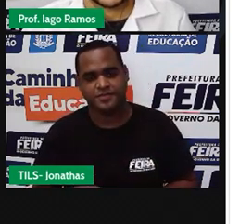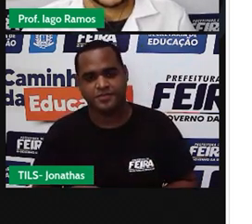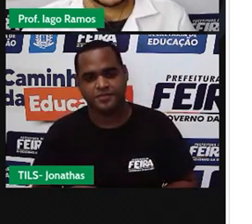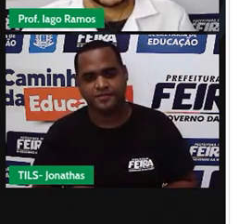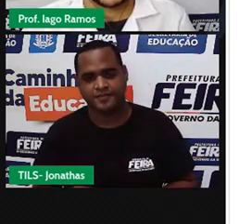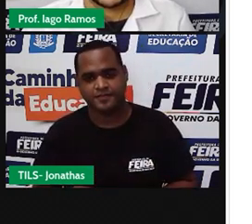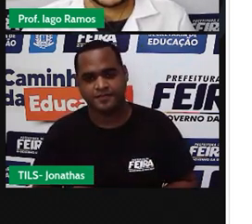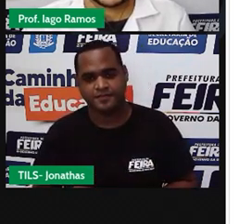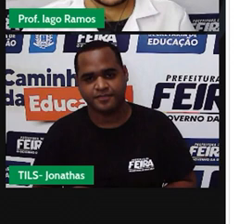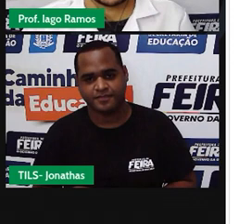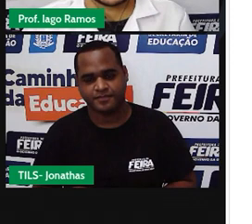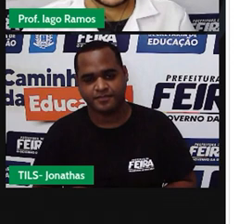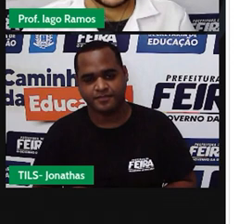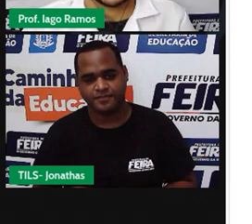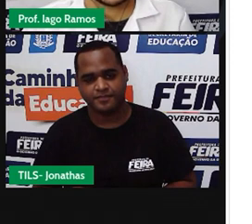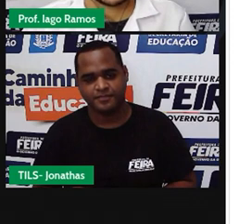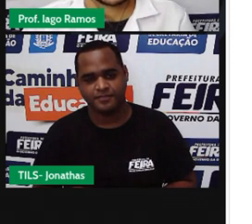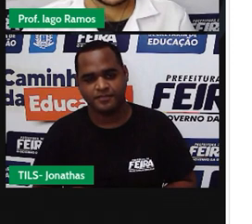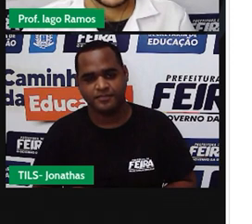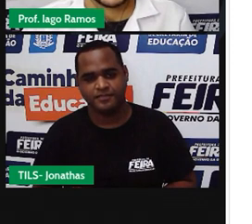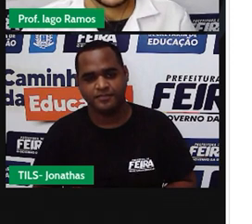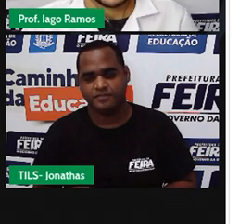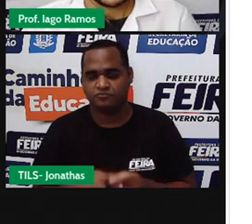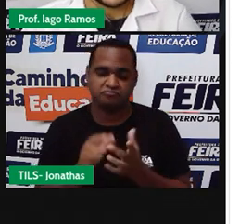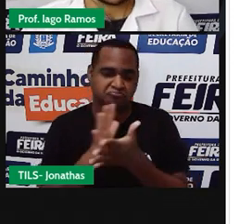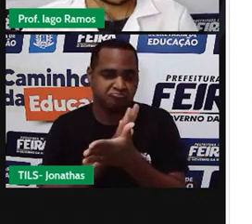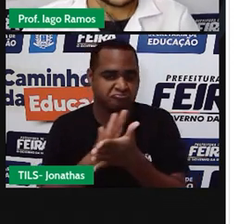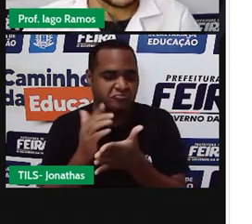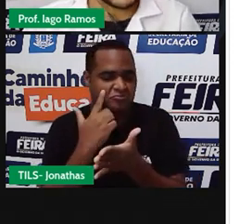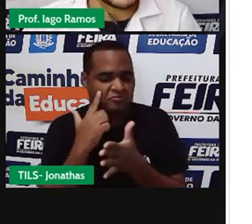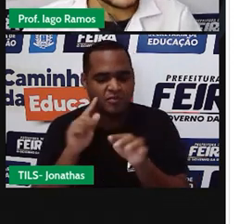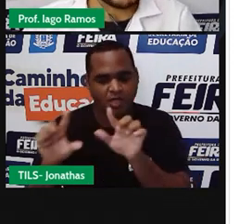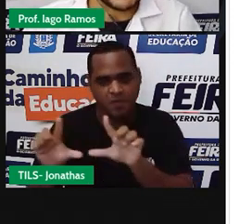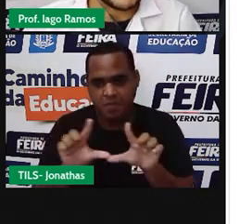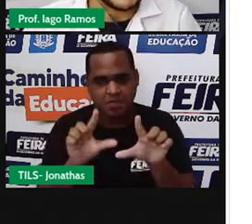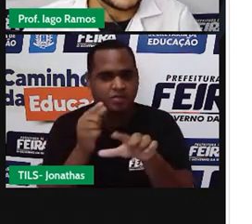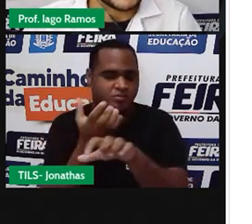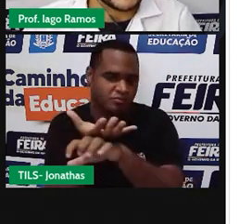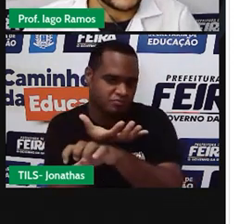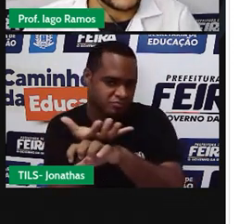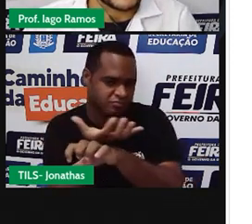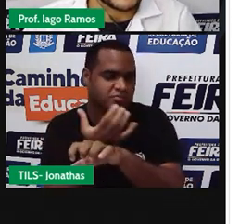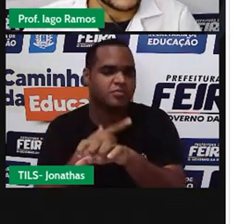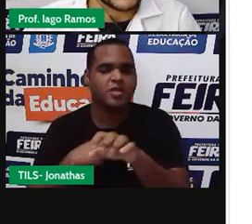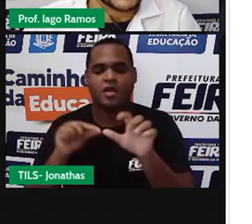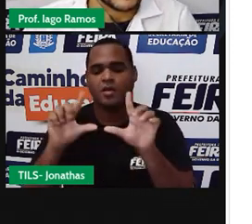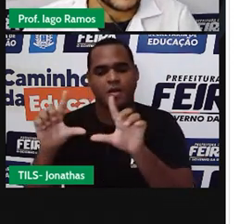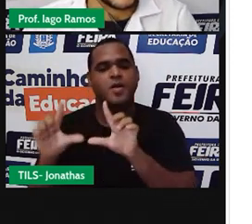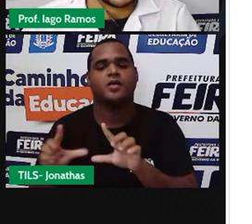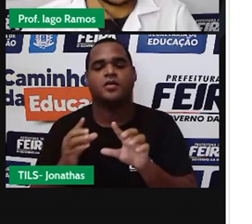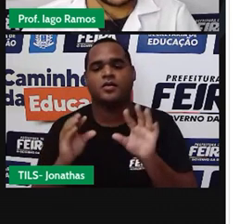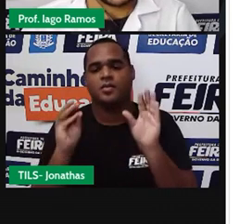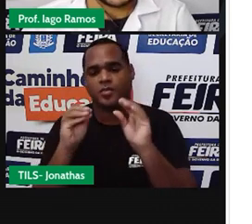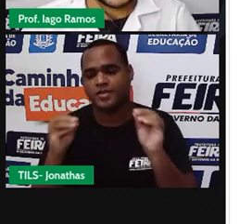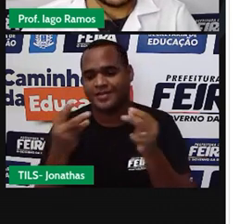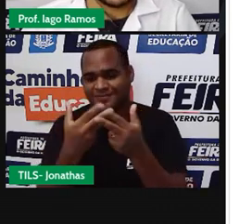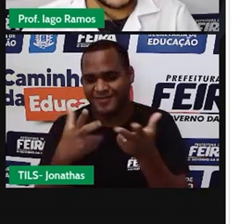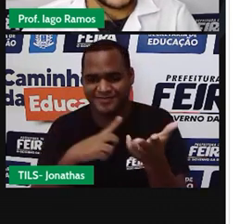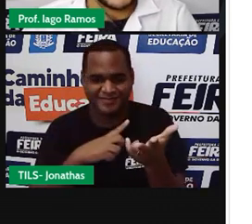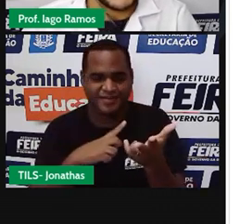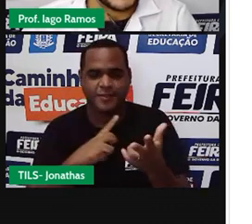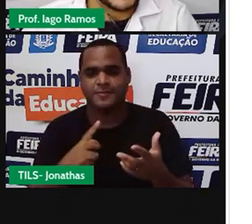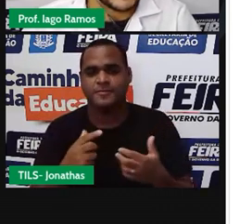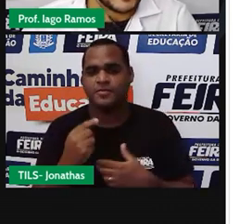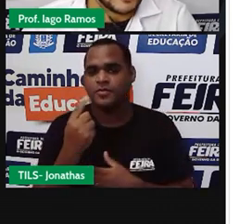e olha só vou fazer algumas aqui Oi e aí eu vou colocar essas plaquinhas aqui olha só vou